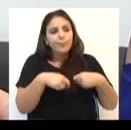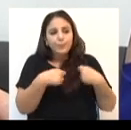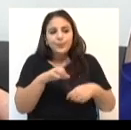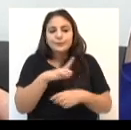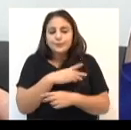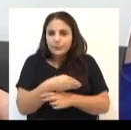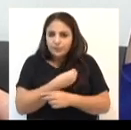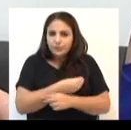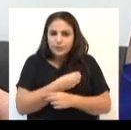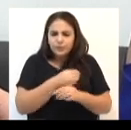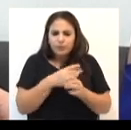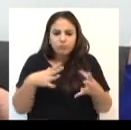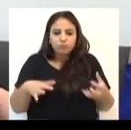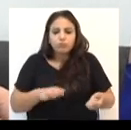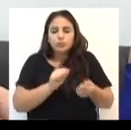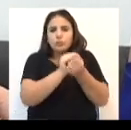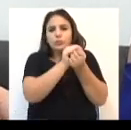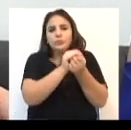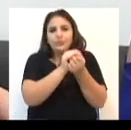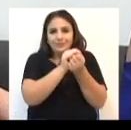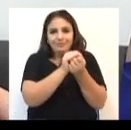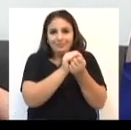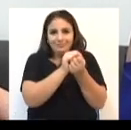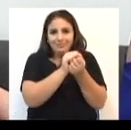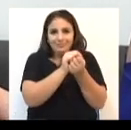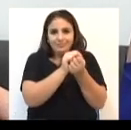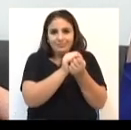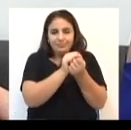estar munidas